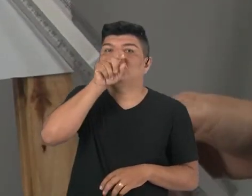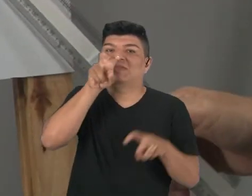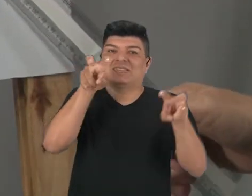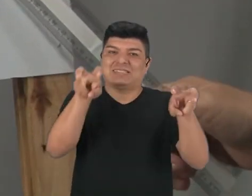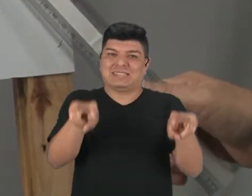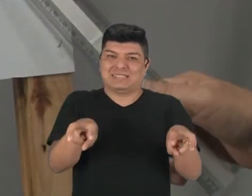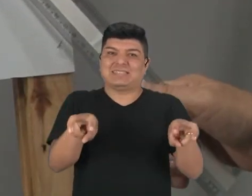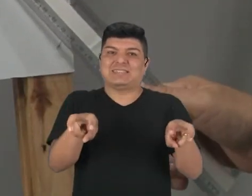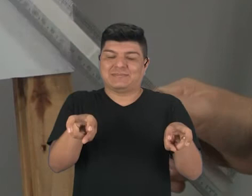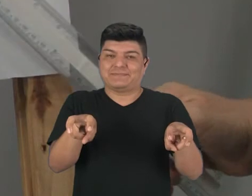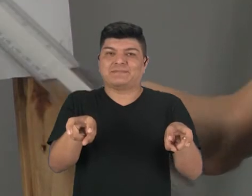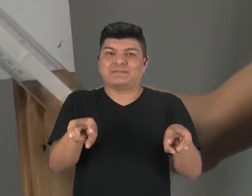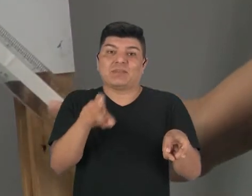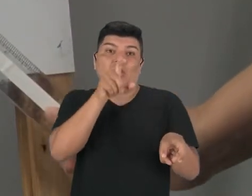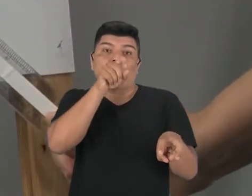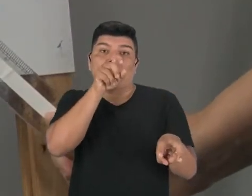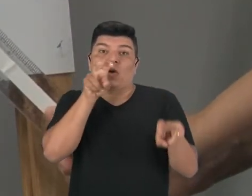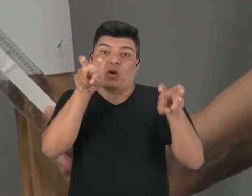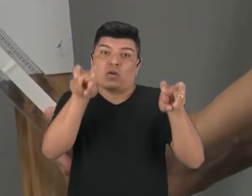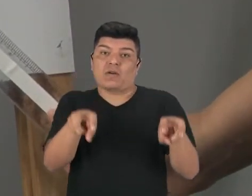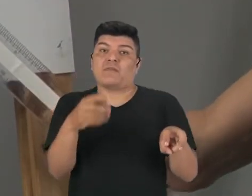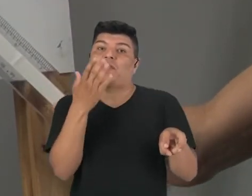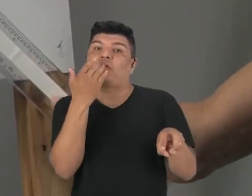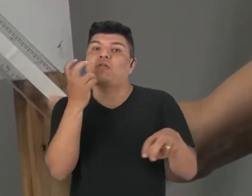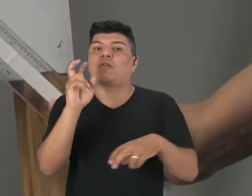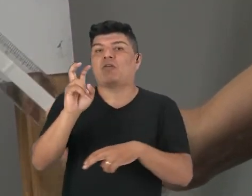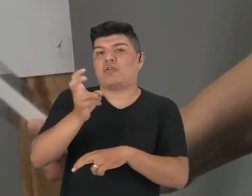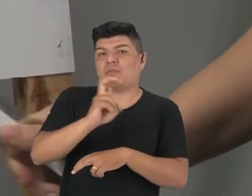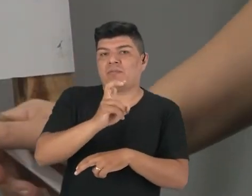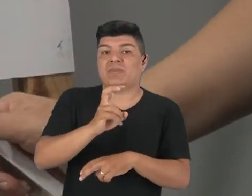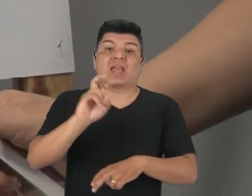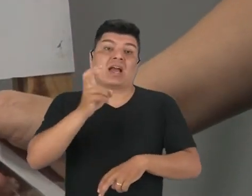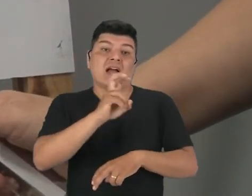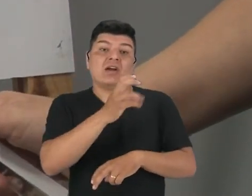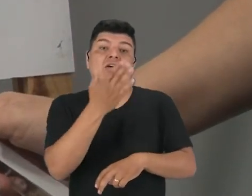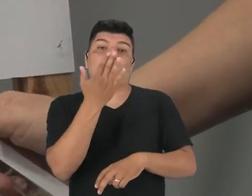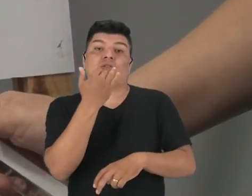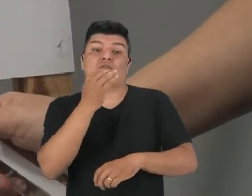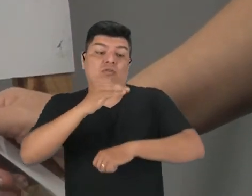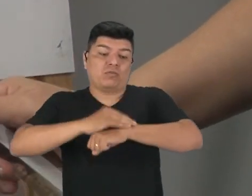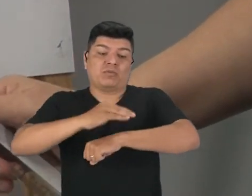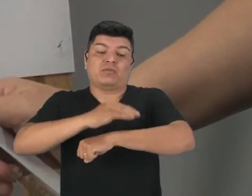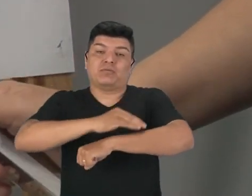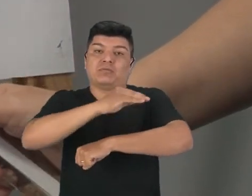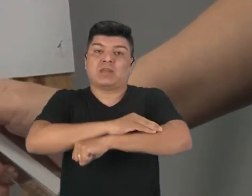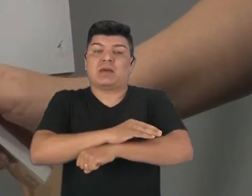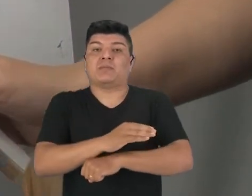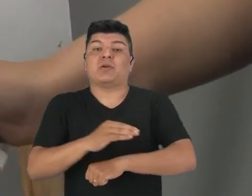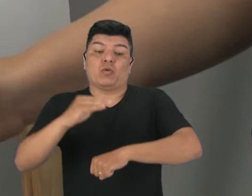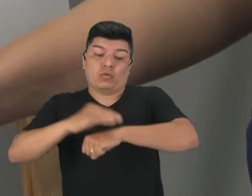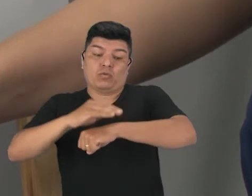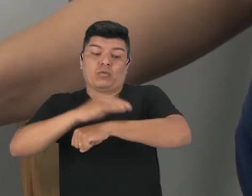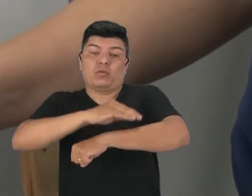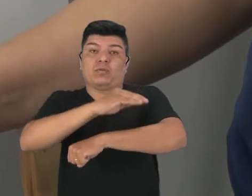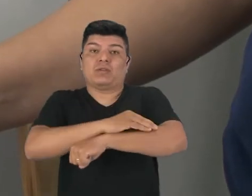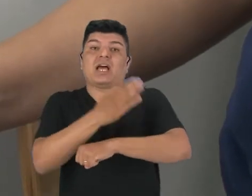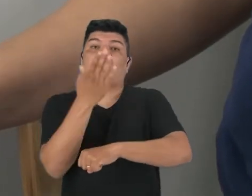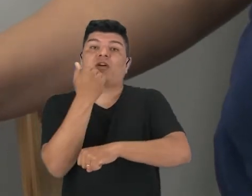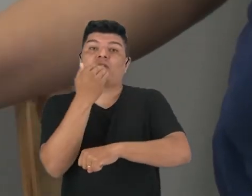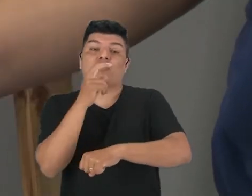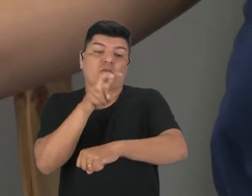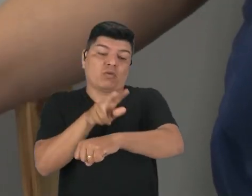gavião, né? Então, o gavião se alimenta da cobra, a cobra se alimenta do sapo, o sapo se alimenta